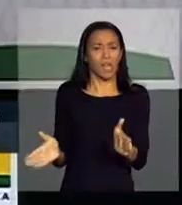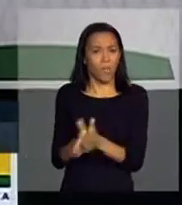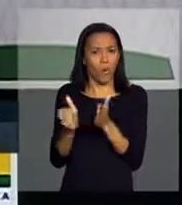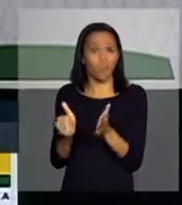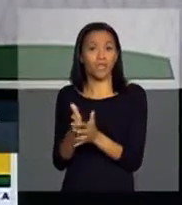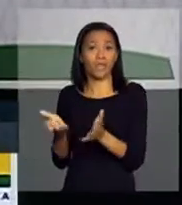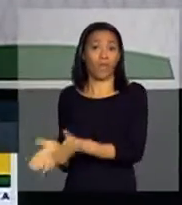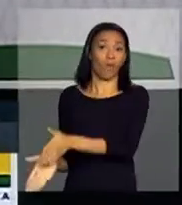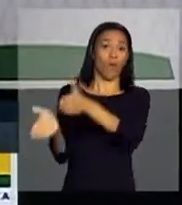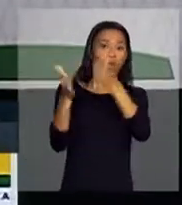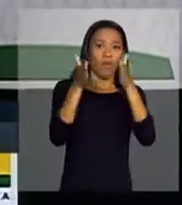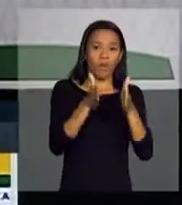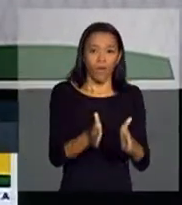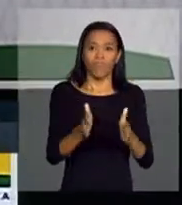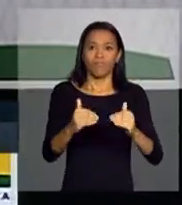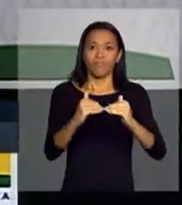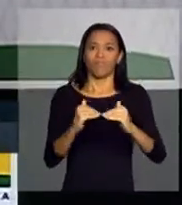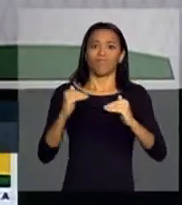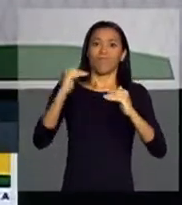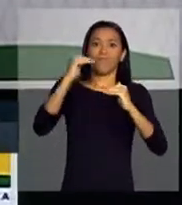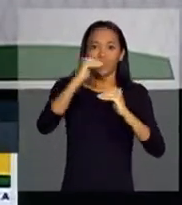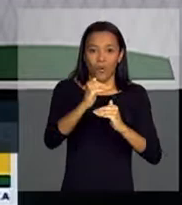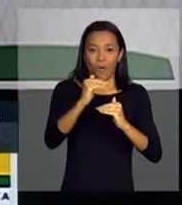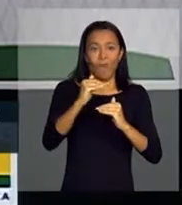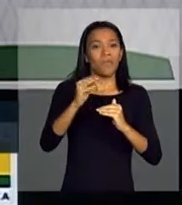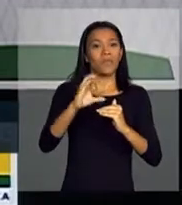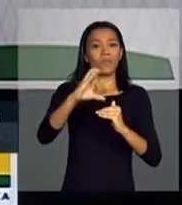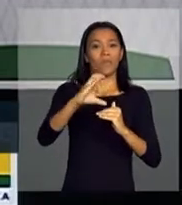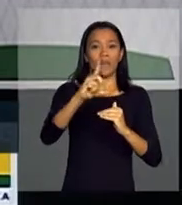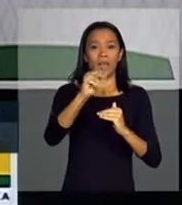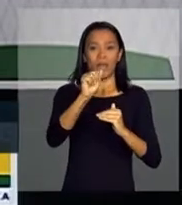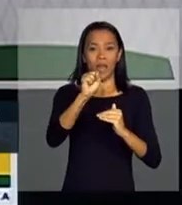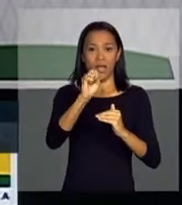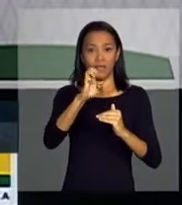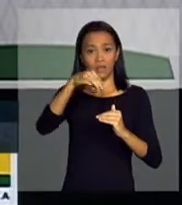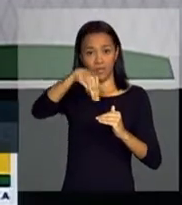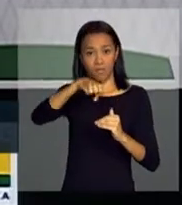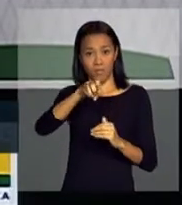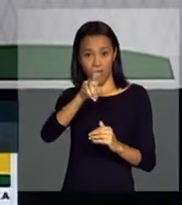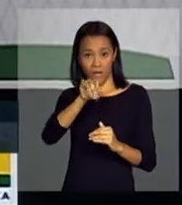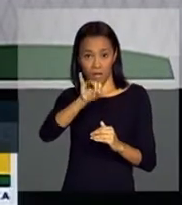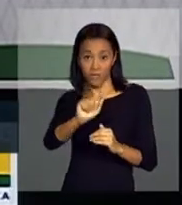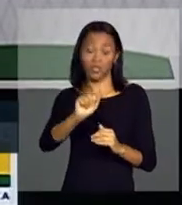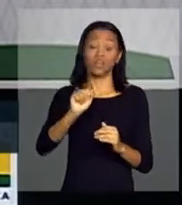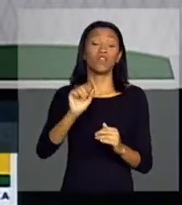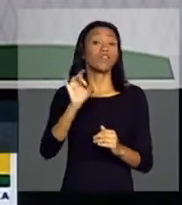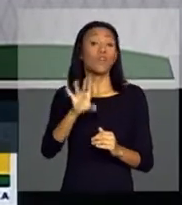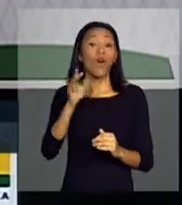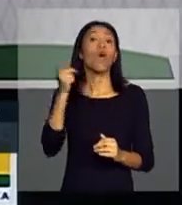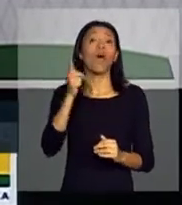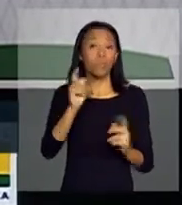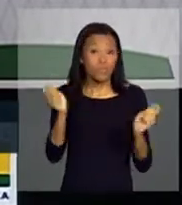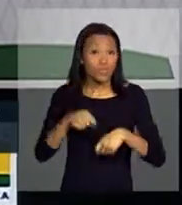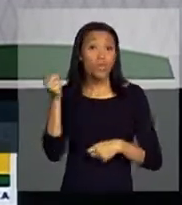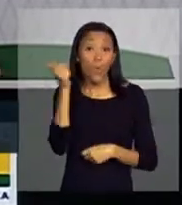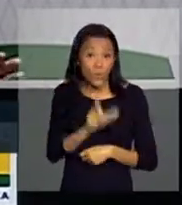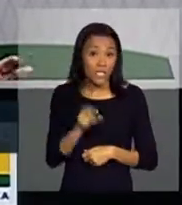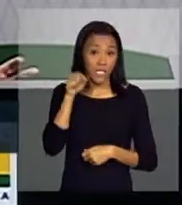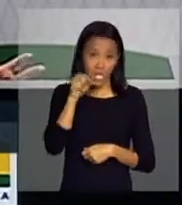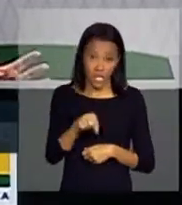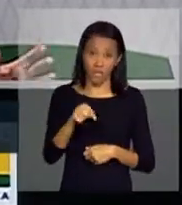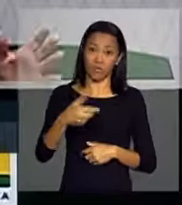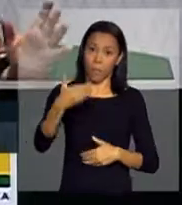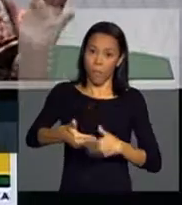na classe média ele só serão definitivamente esse processo concluído